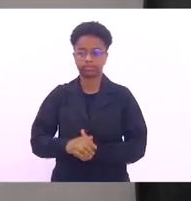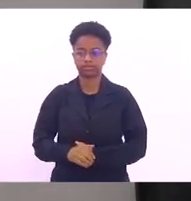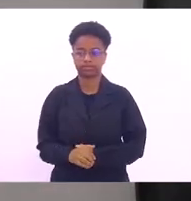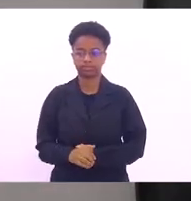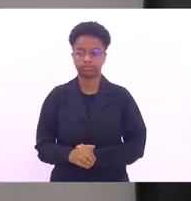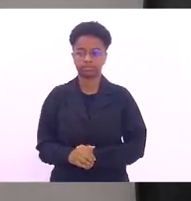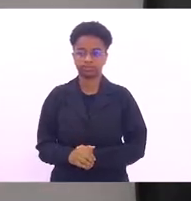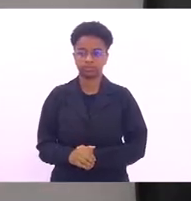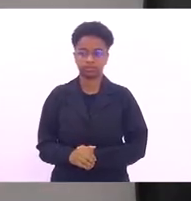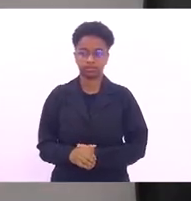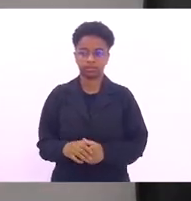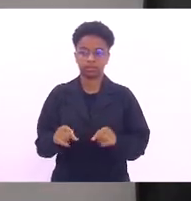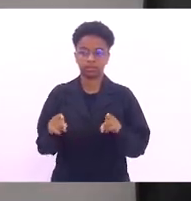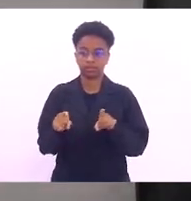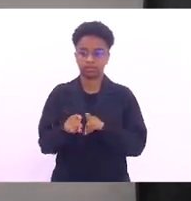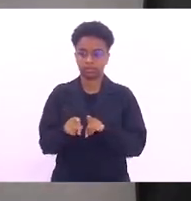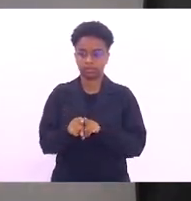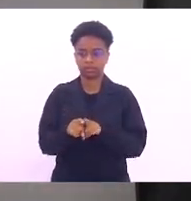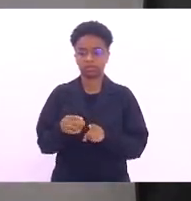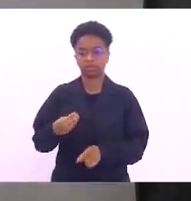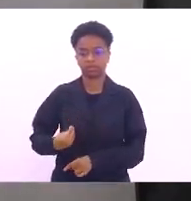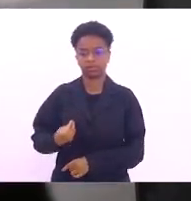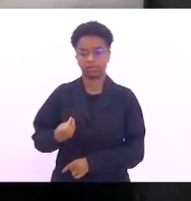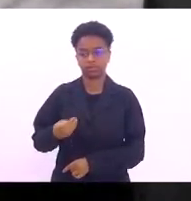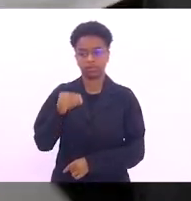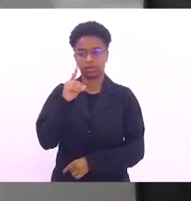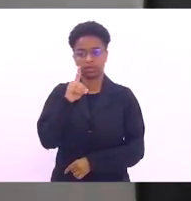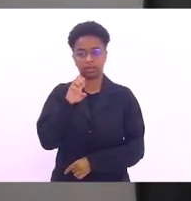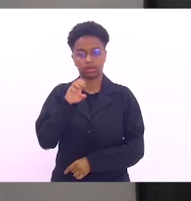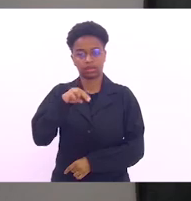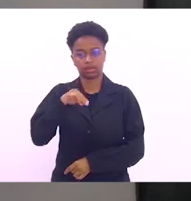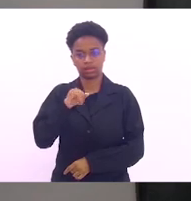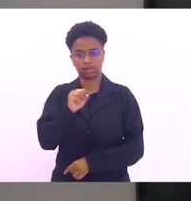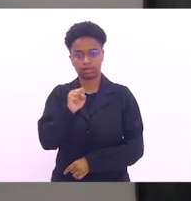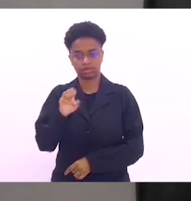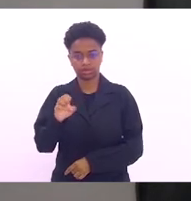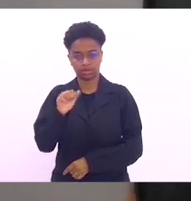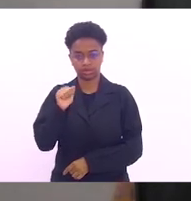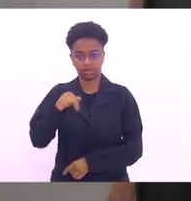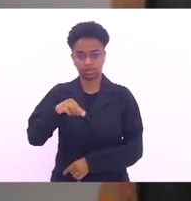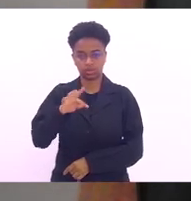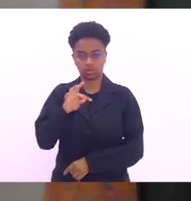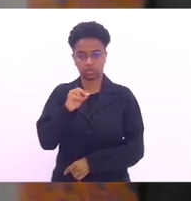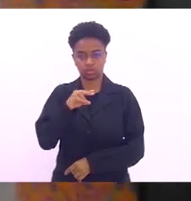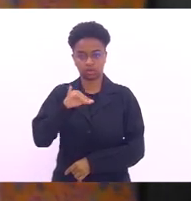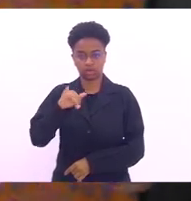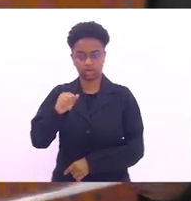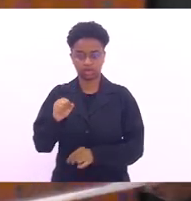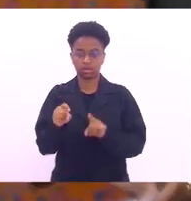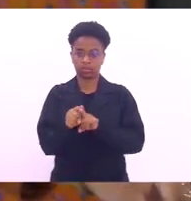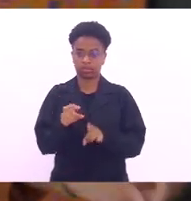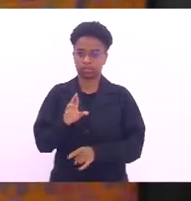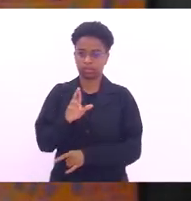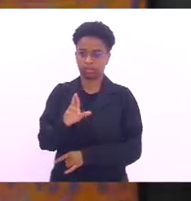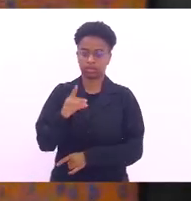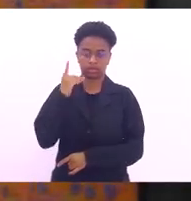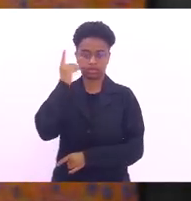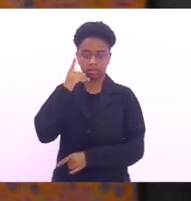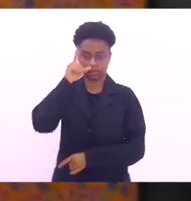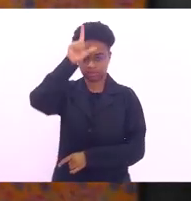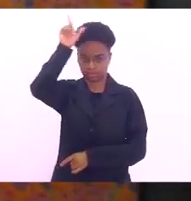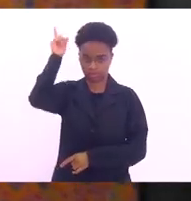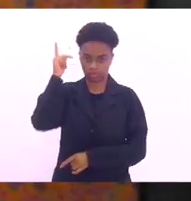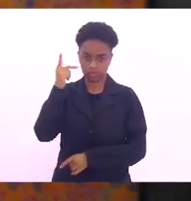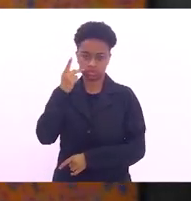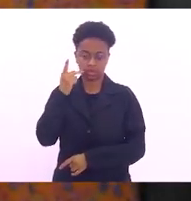a presença também aqui da Denise Antônia que é representante do deputado Luiz Paulo